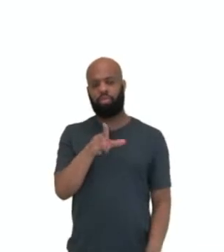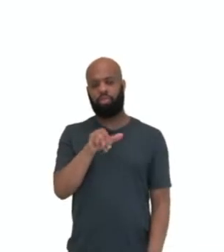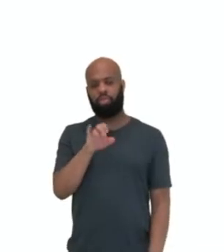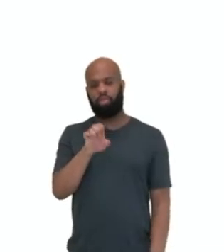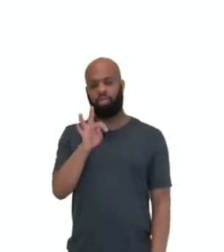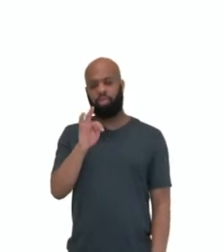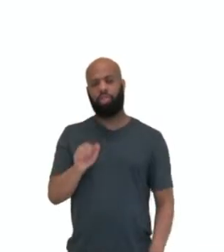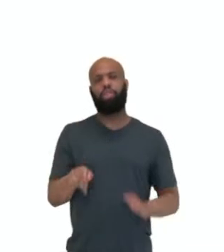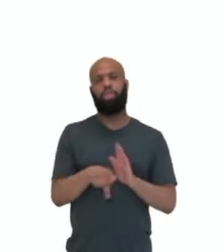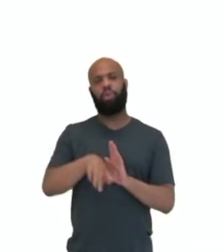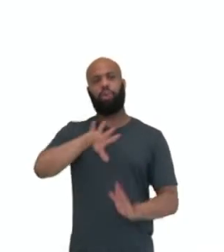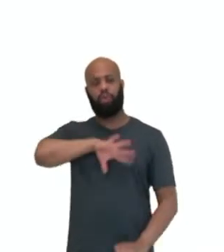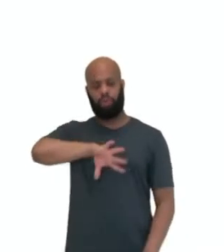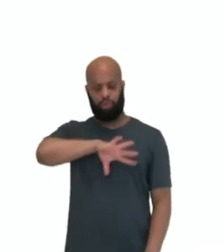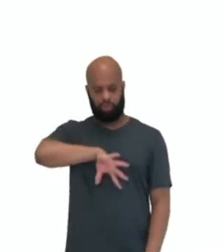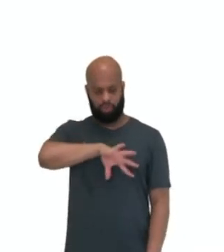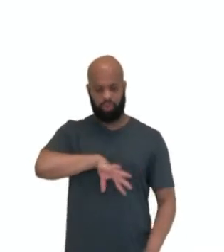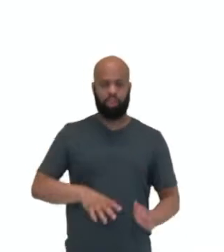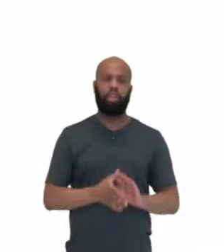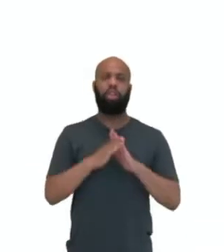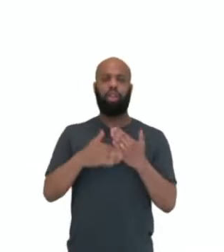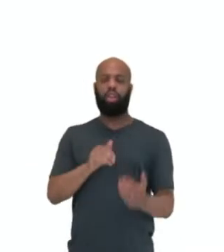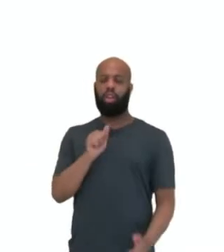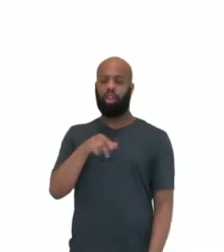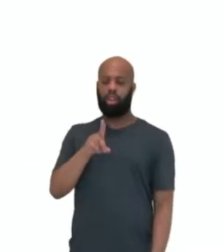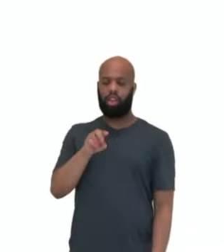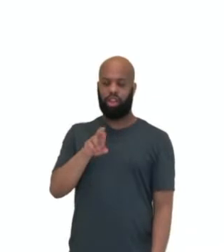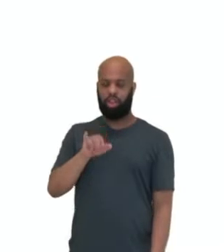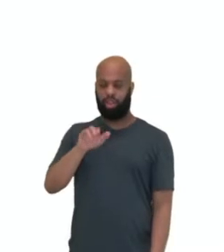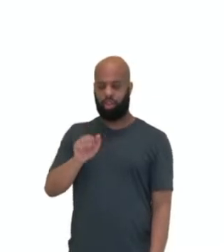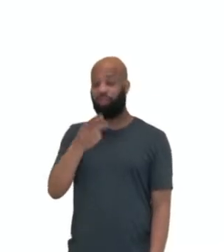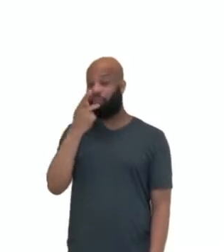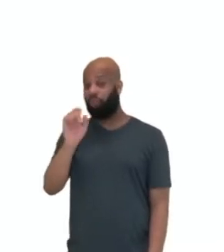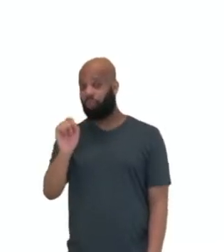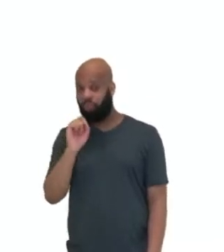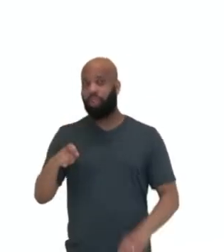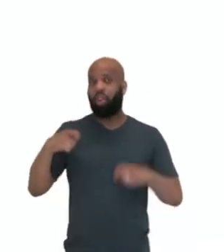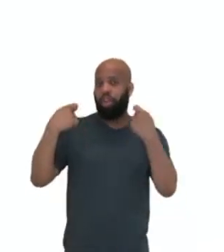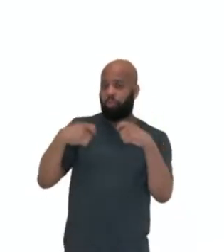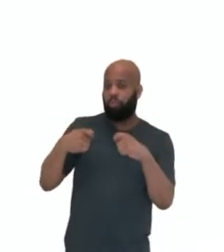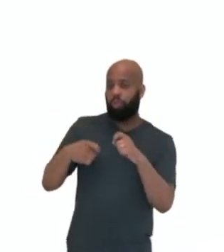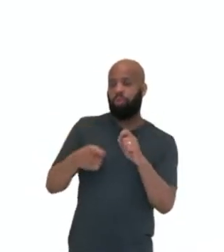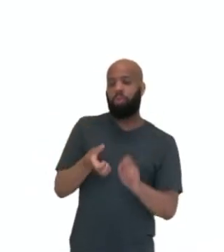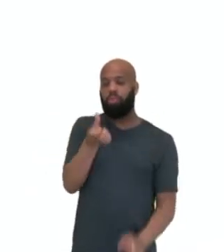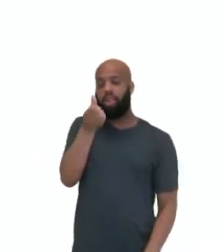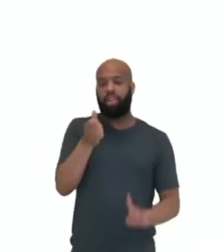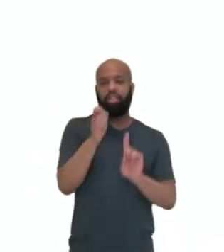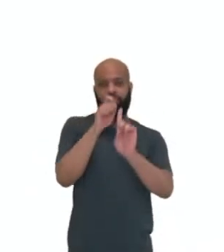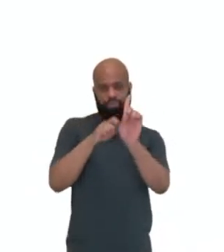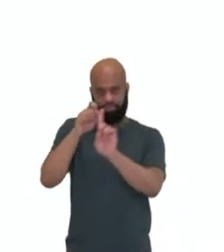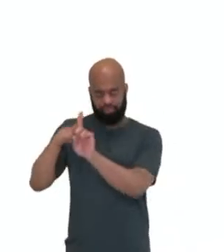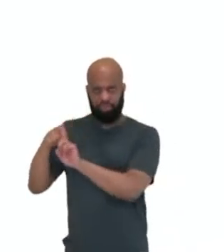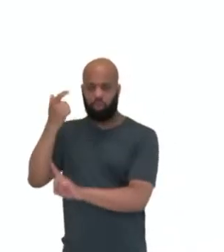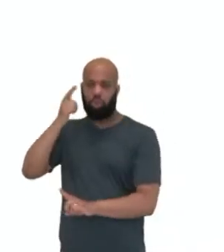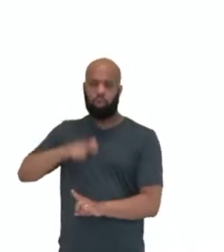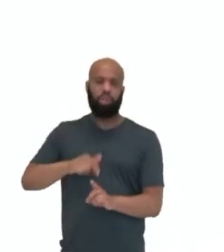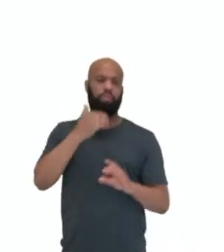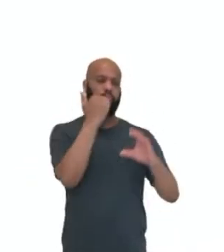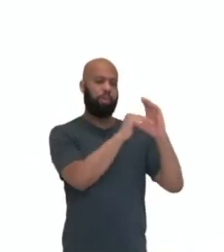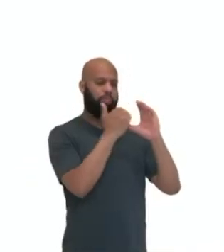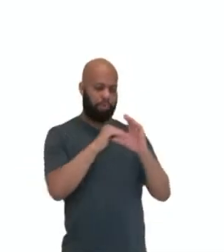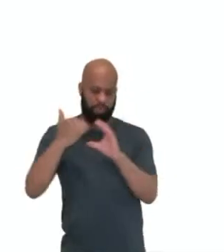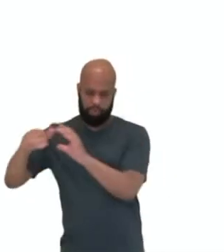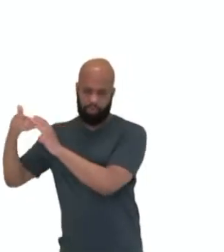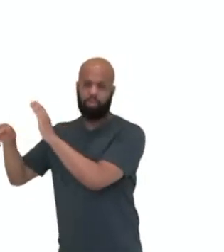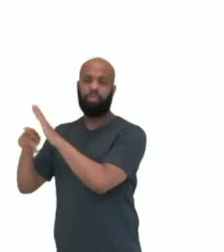língua portuguesa. Segundo Andréia, foram necessários 6 meses para colocar em dia a correspondência de